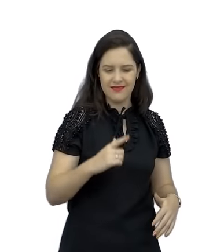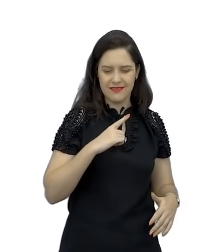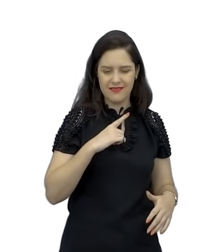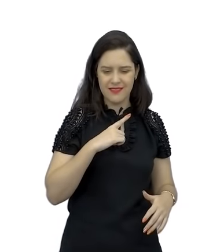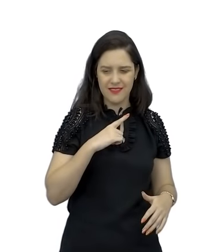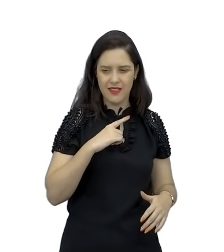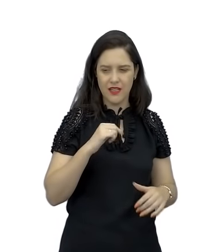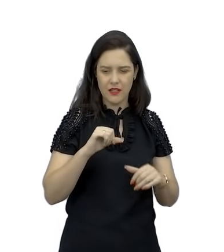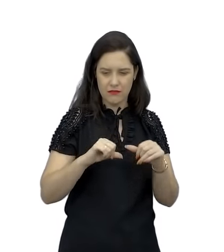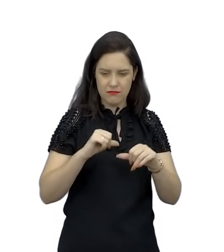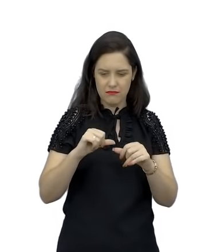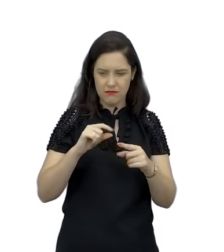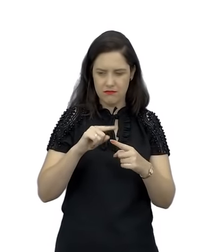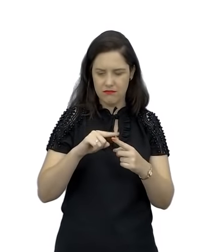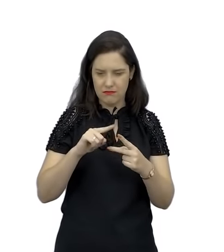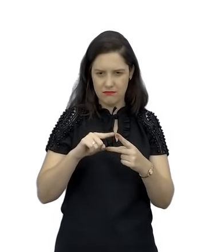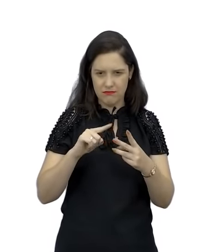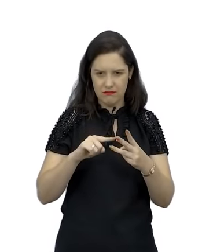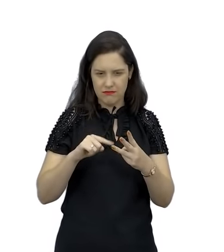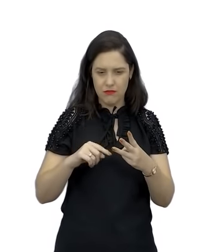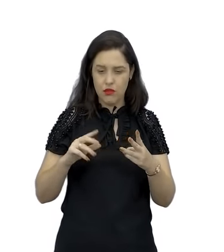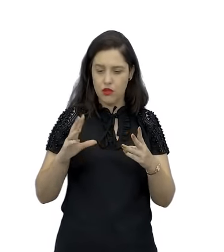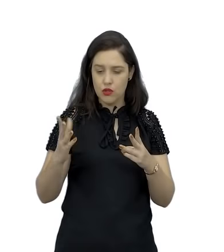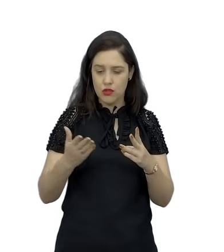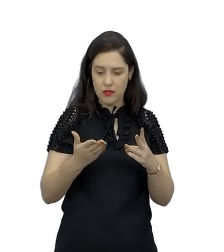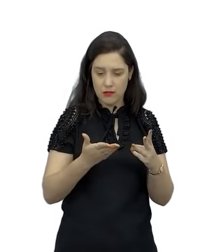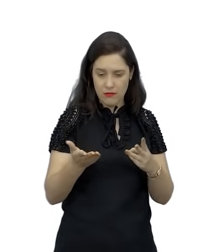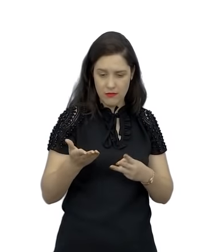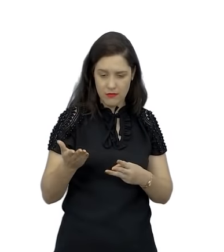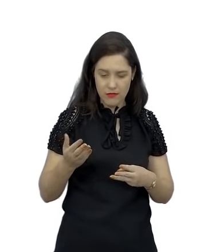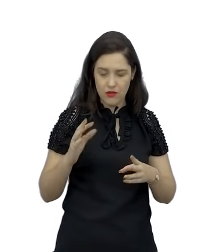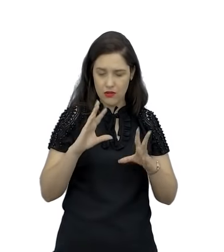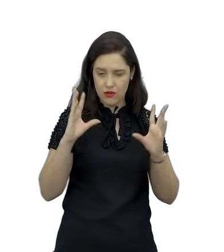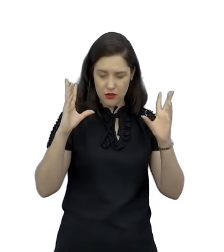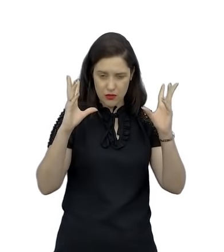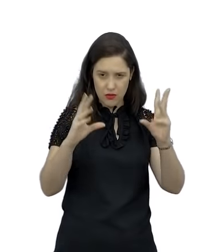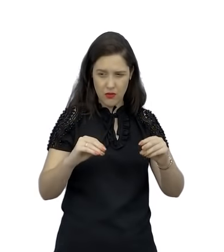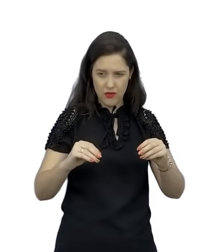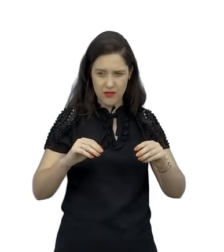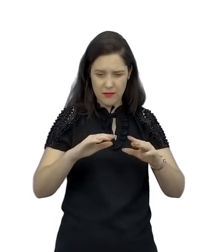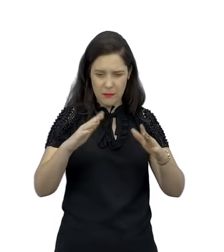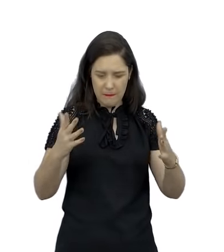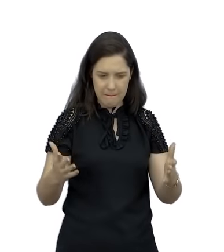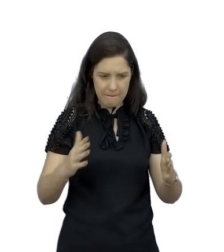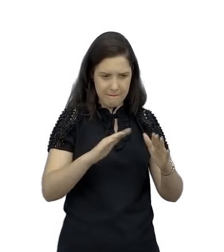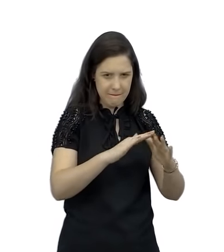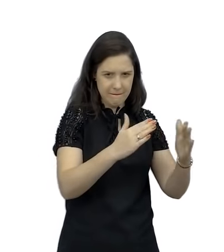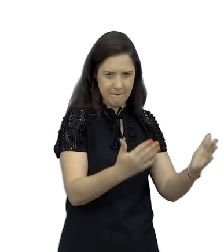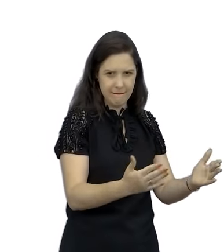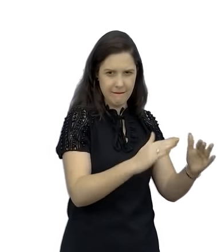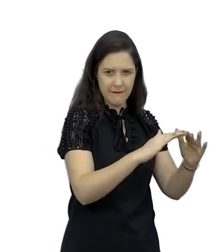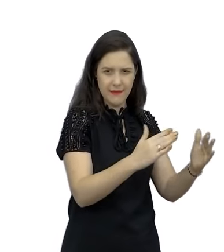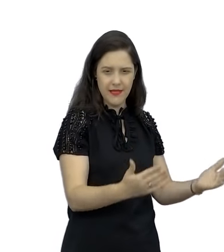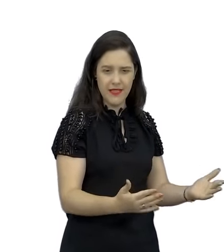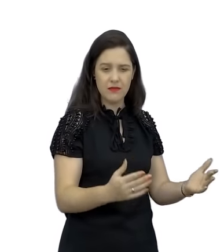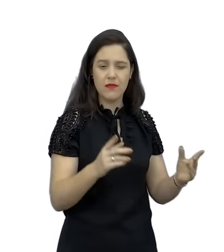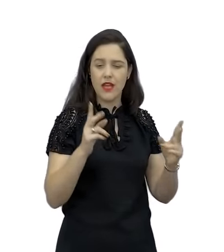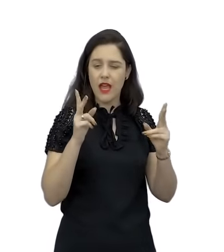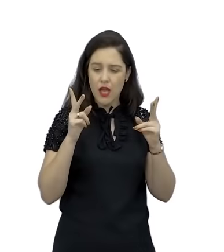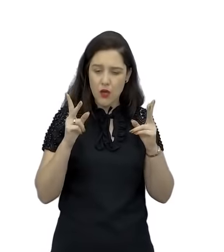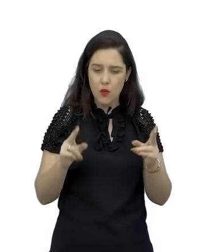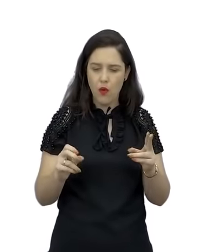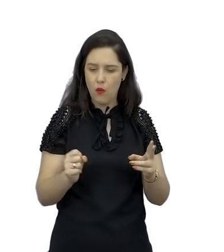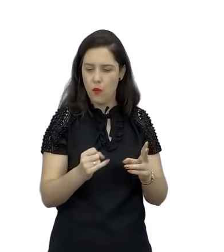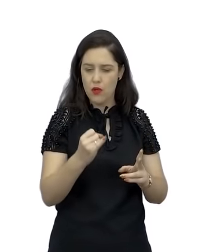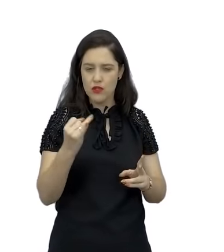mesma família e que todas as mesas da festa caibam exatamente a mesma quantidade de